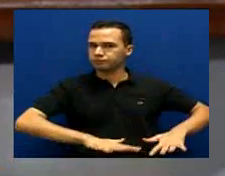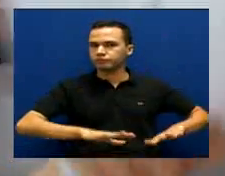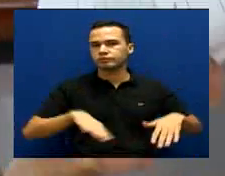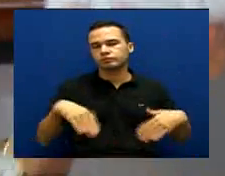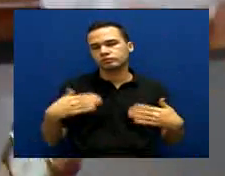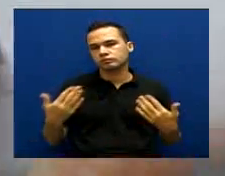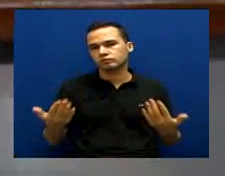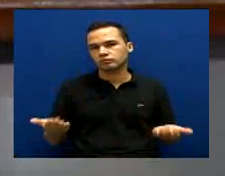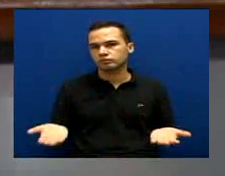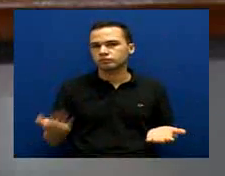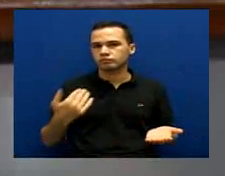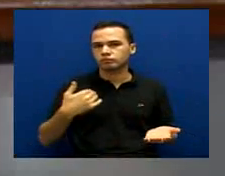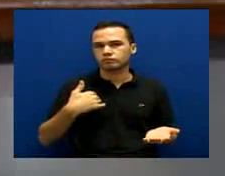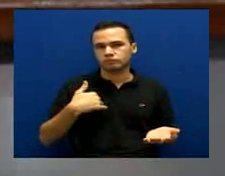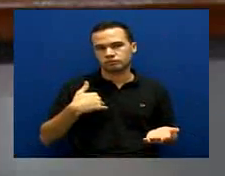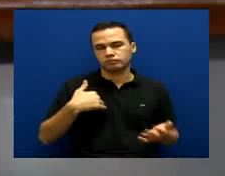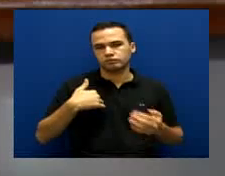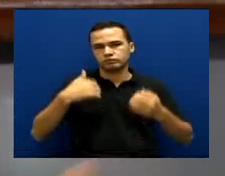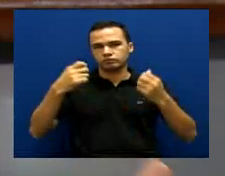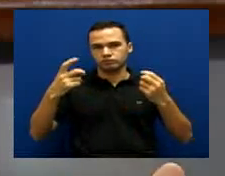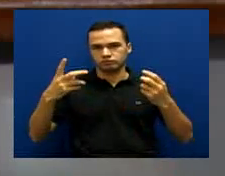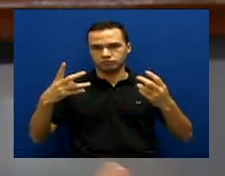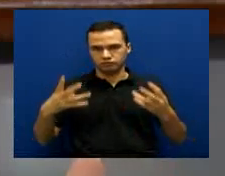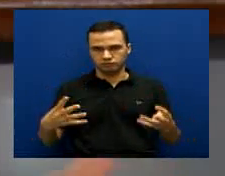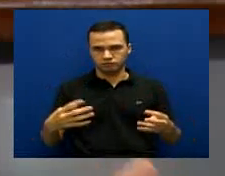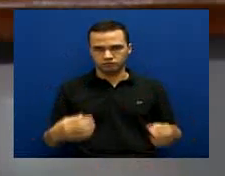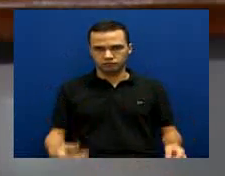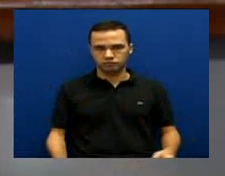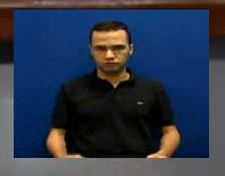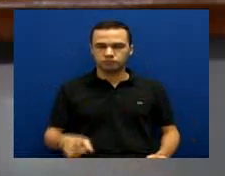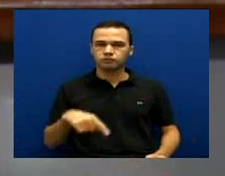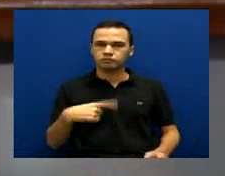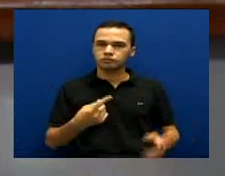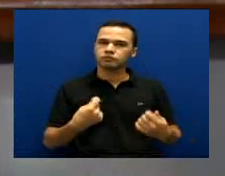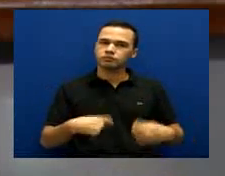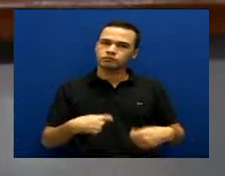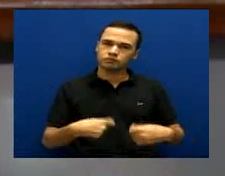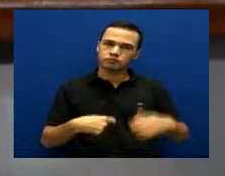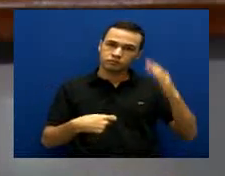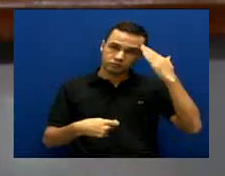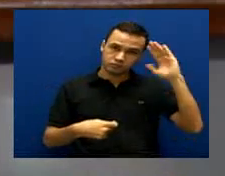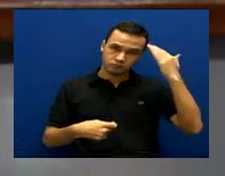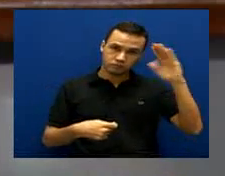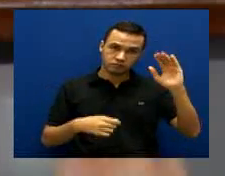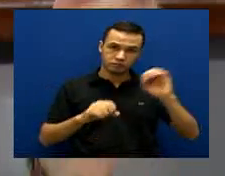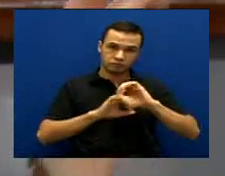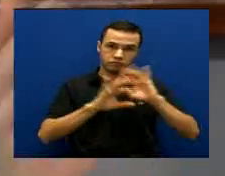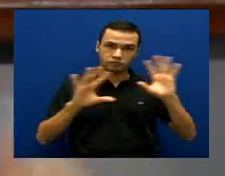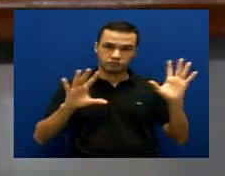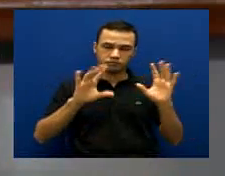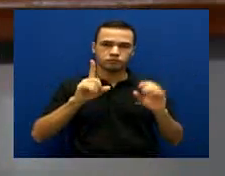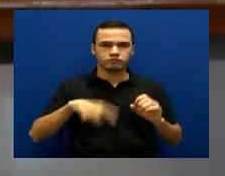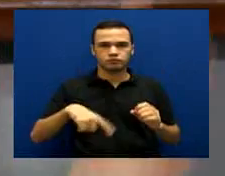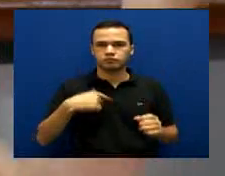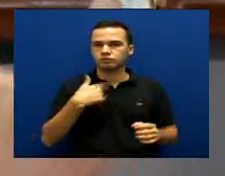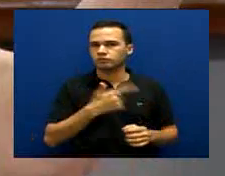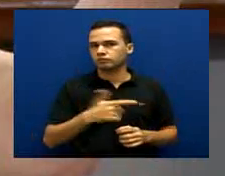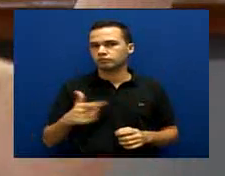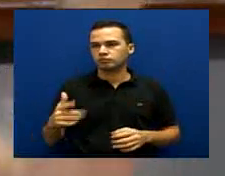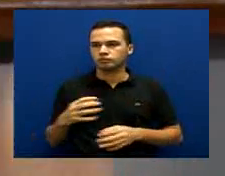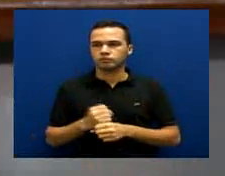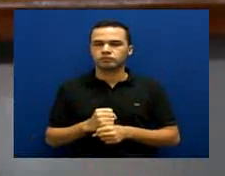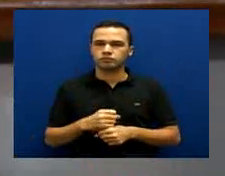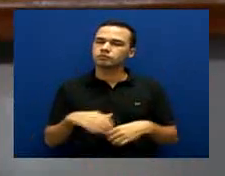situação que eu falo é tradução dos números que a gente deveria entender o que não existem aqui na verdade mas eu